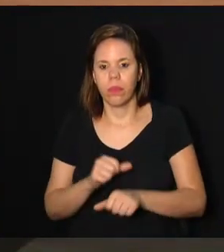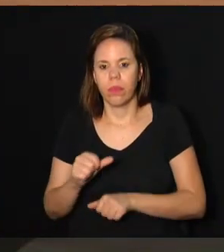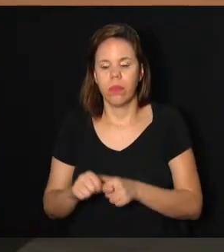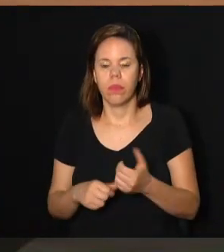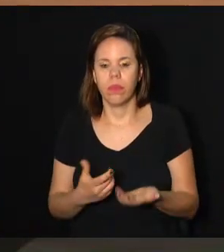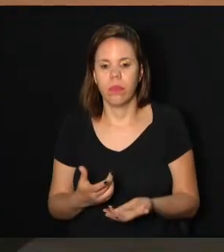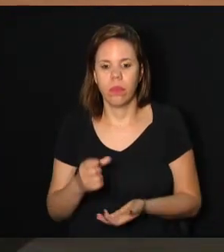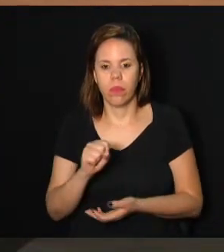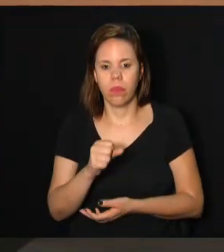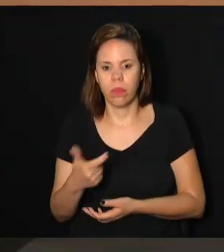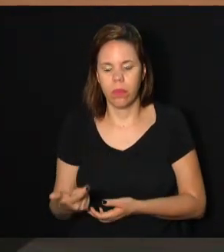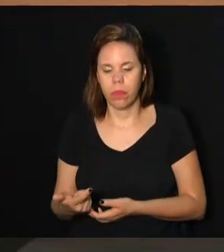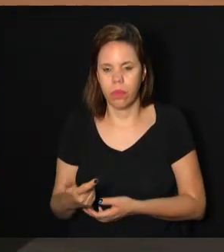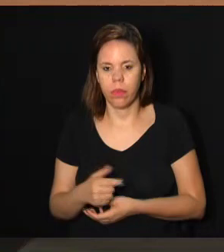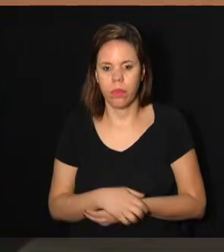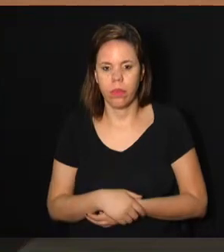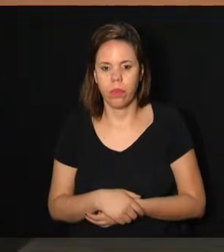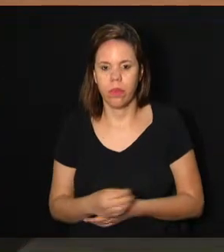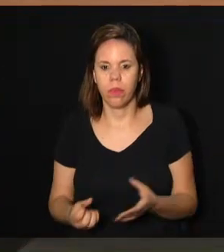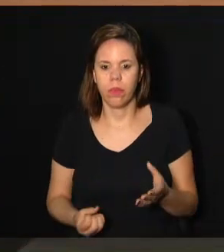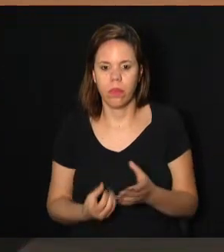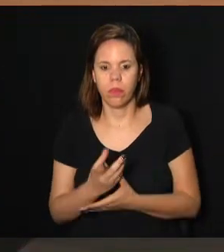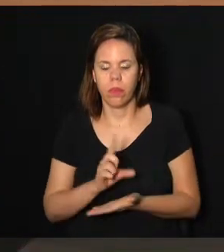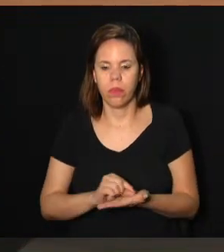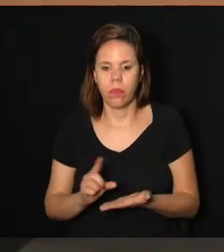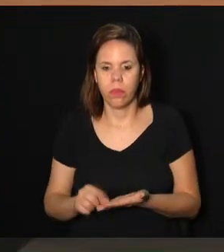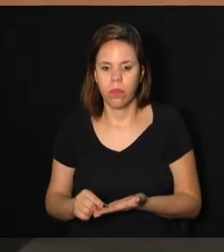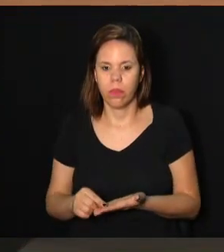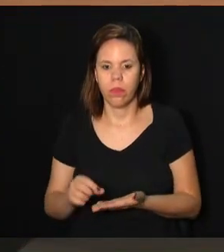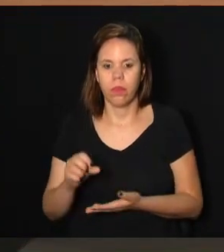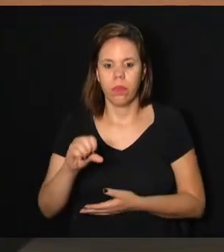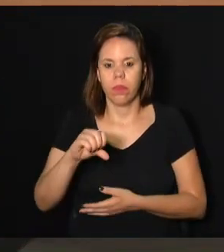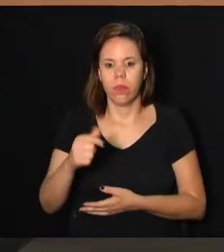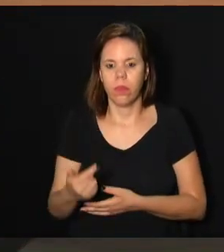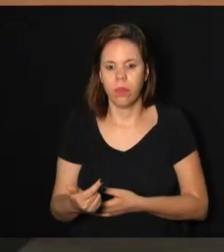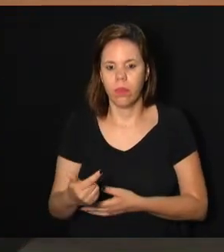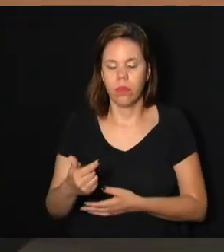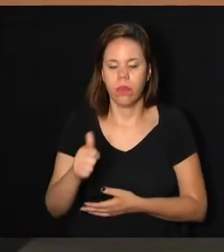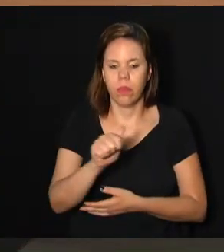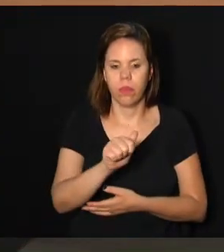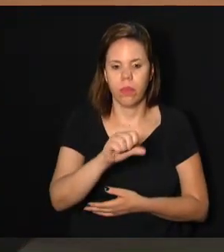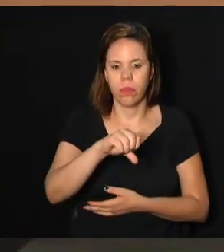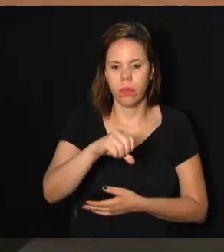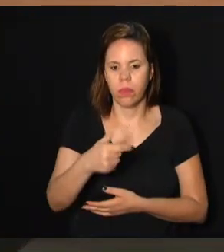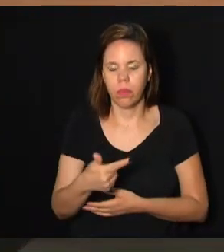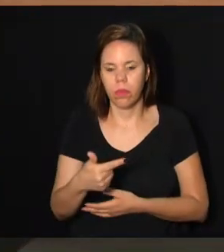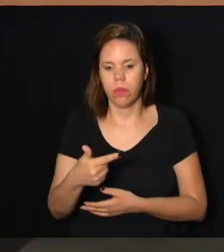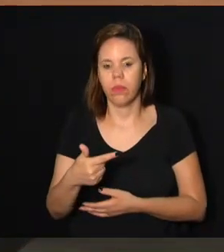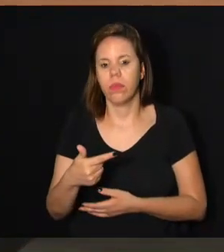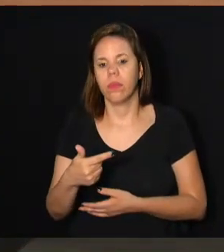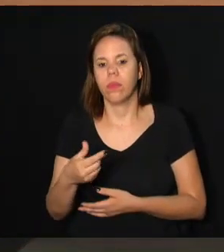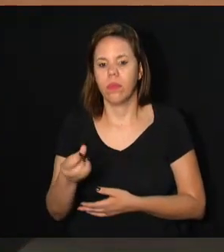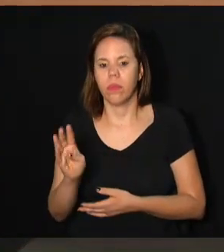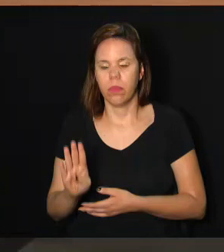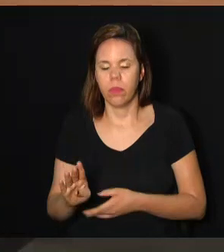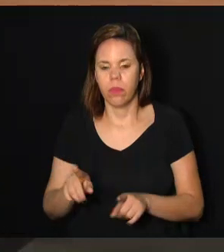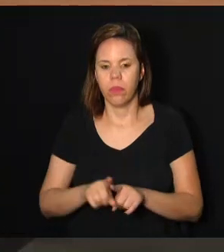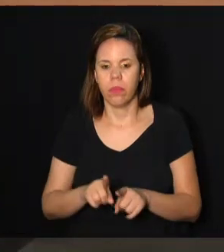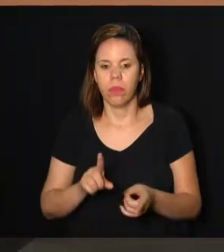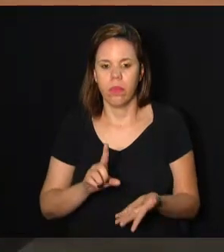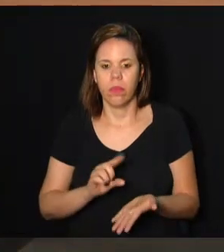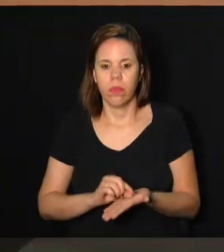82, criando os artigos 92A e 92B. É alterado o título da seção 2 do